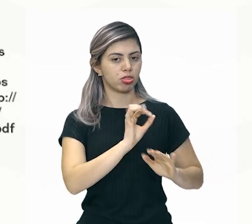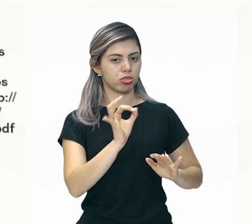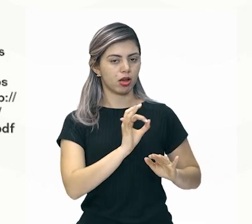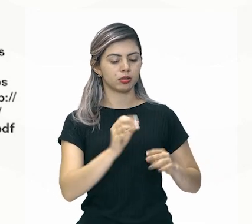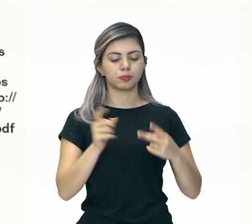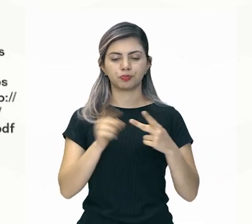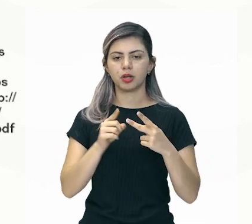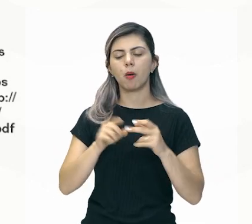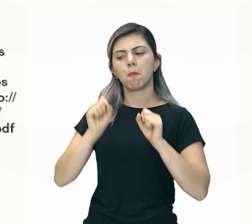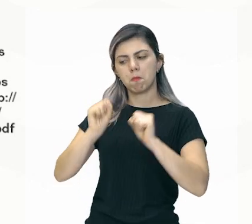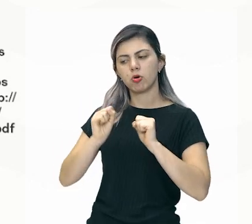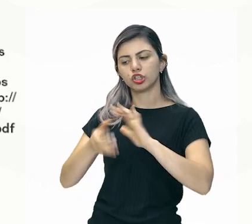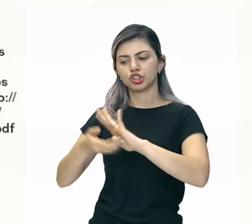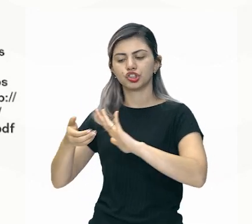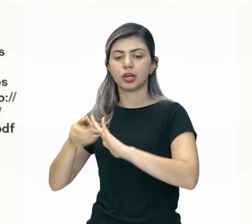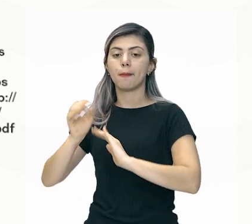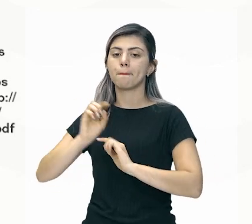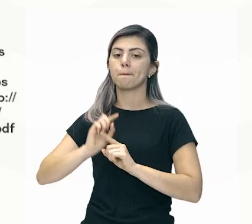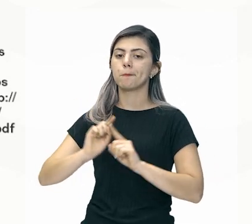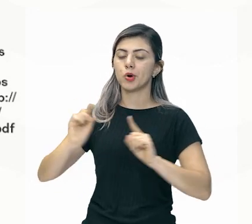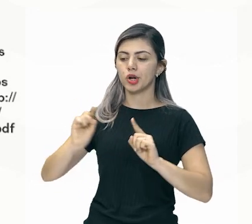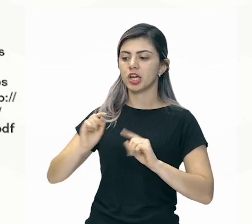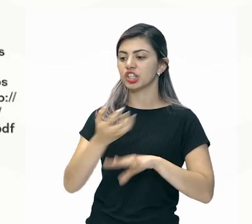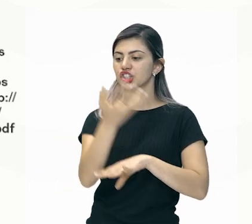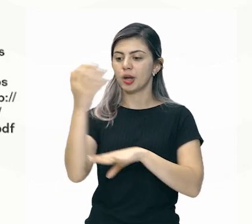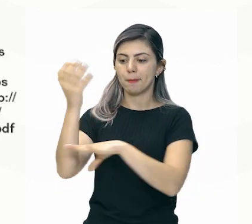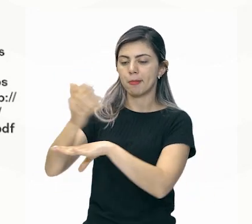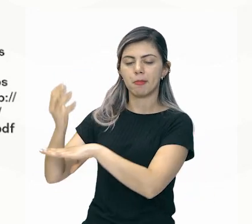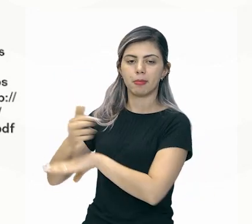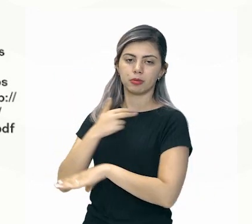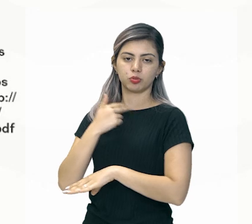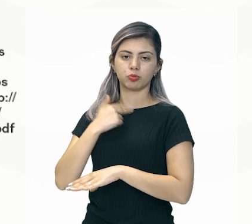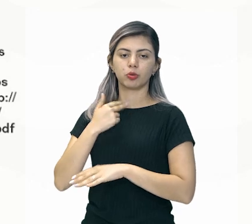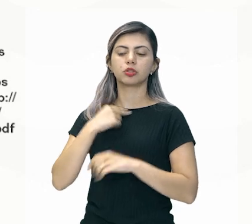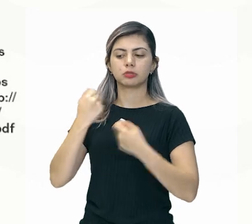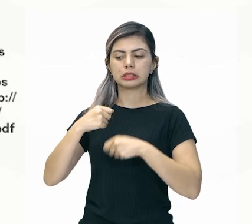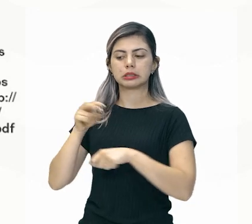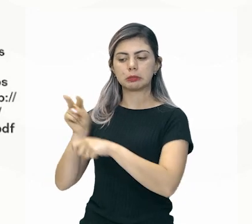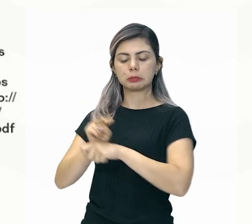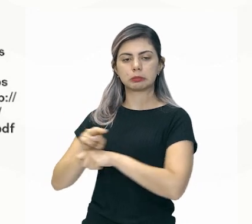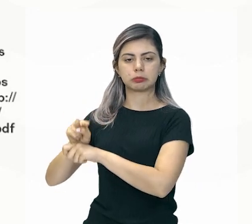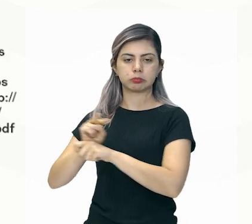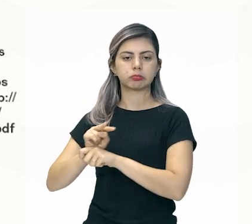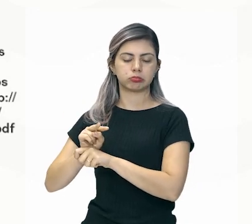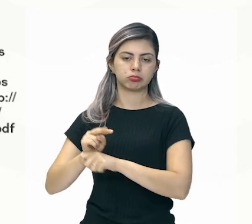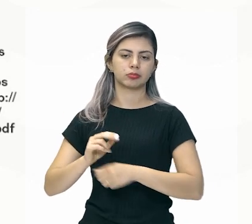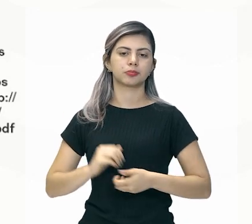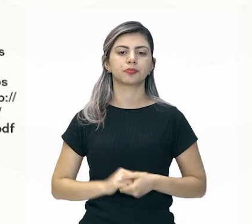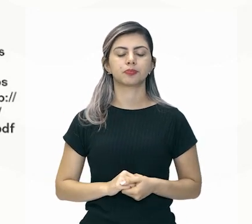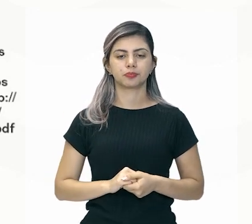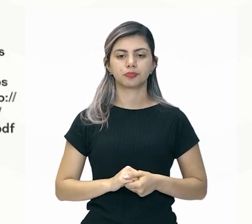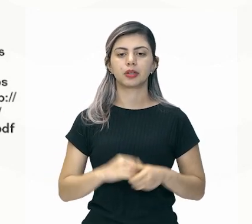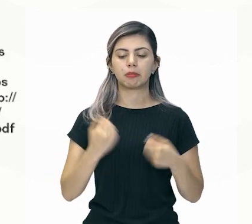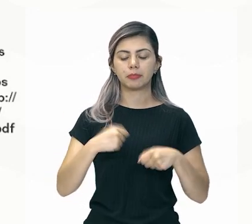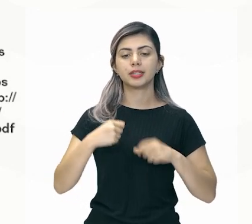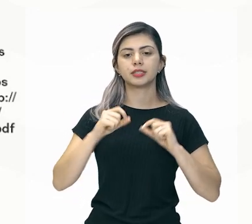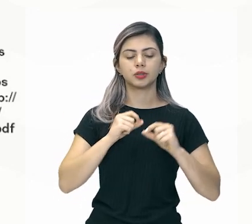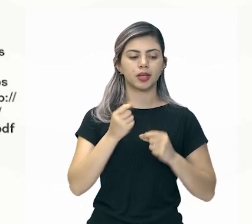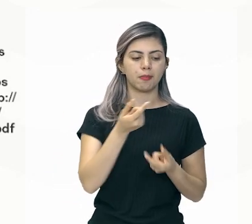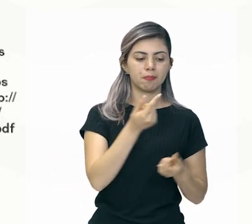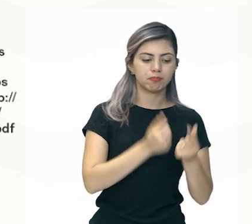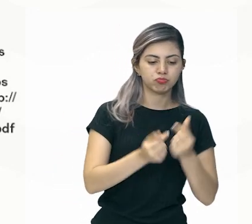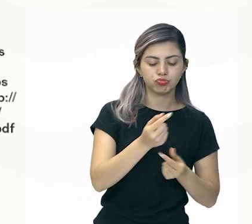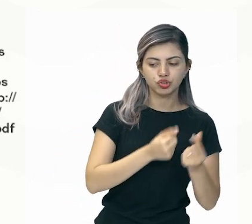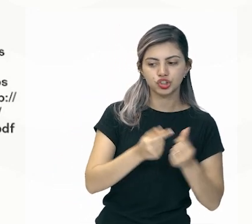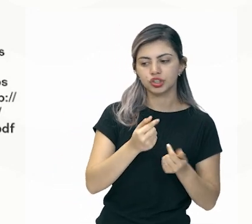do chamado desenvolvimento sustentável que nós já estudamos por aqui, né? É tentar, né, conciliar ali produção de riqueza, produção de lucro,